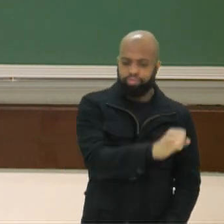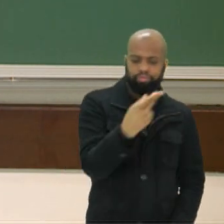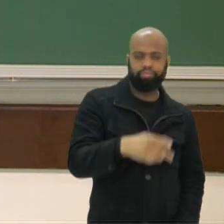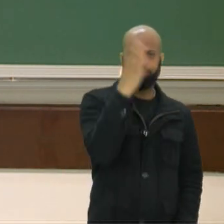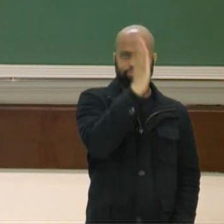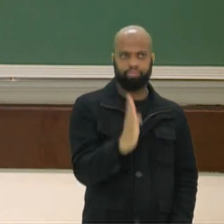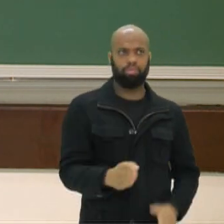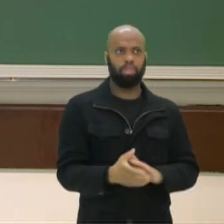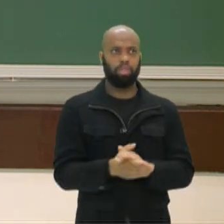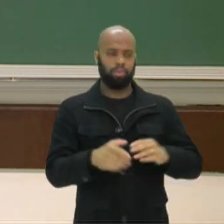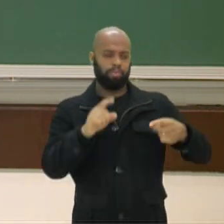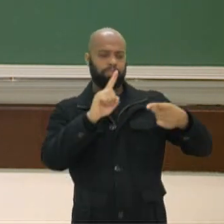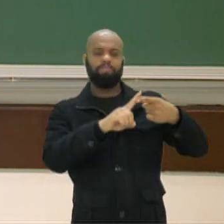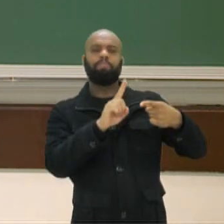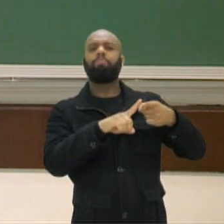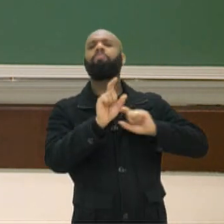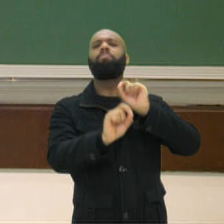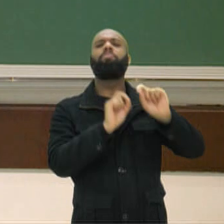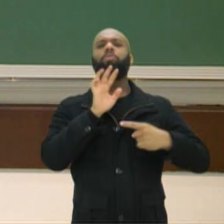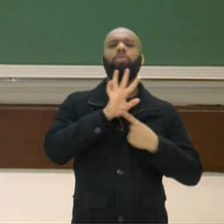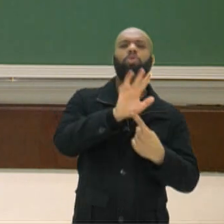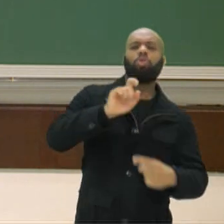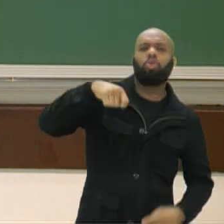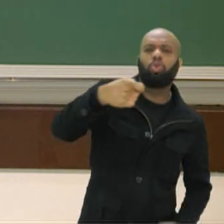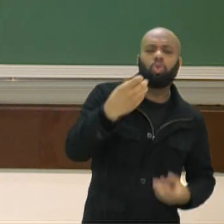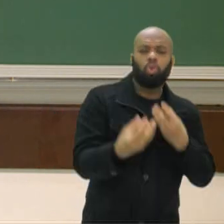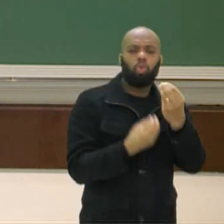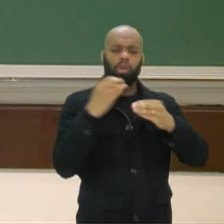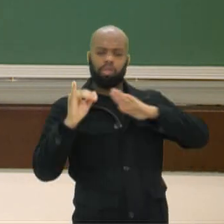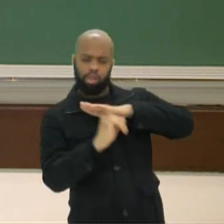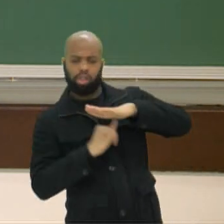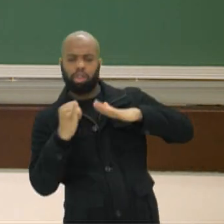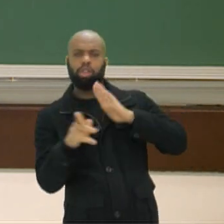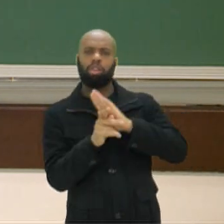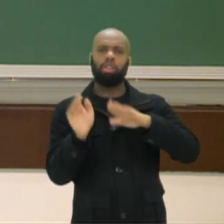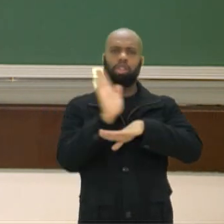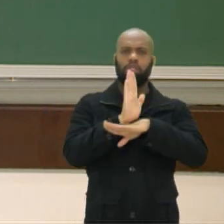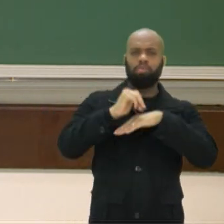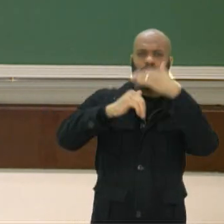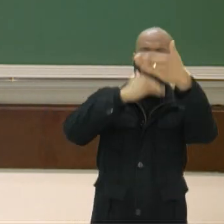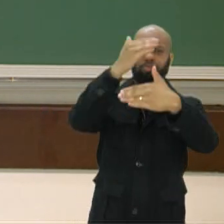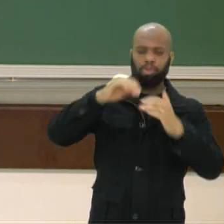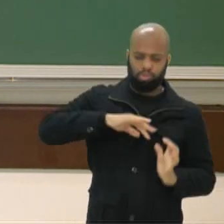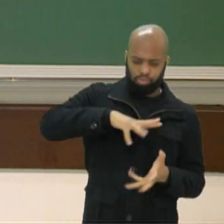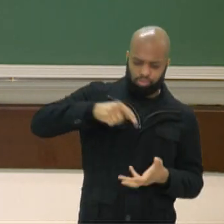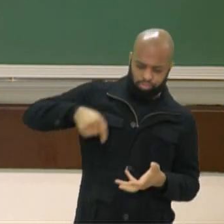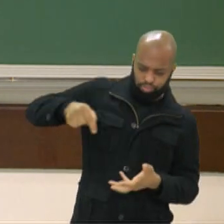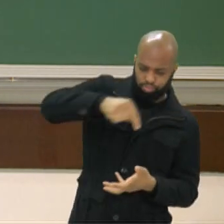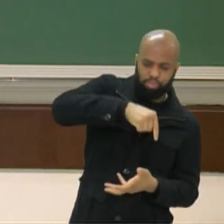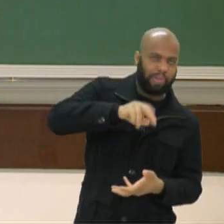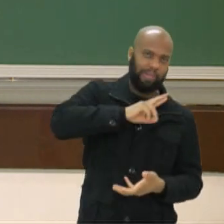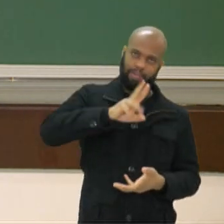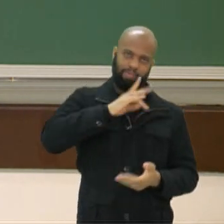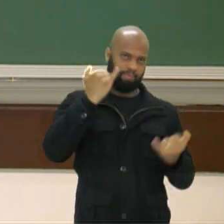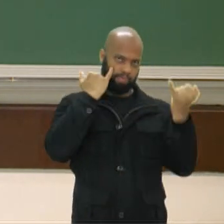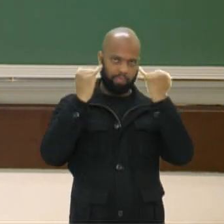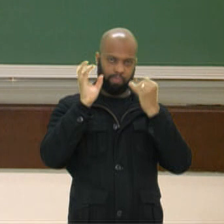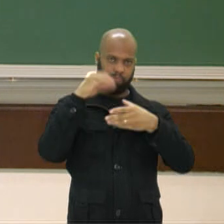A letra A traz sobre como que a indústria de filmes se desenvolveu no mundo inteiro. A gente não tem essa informação,